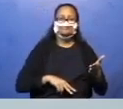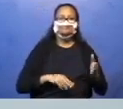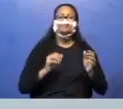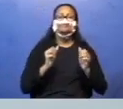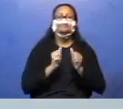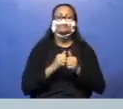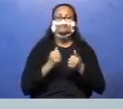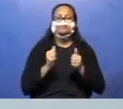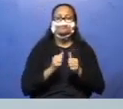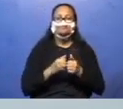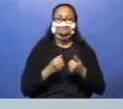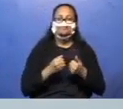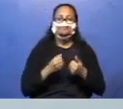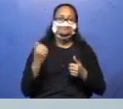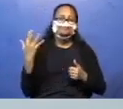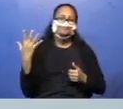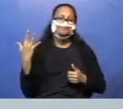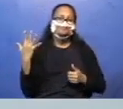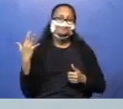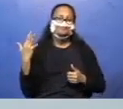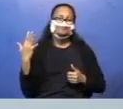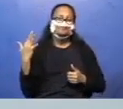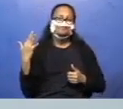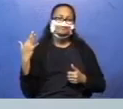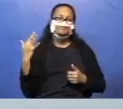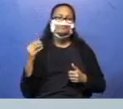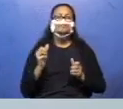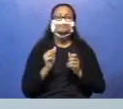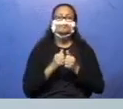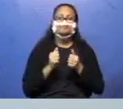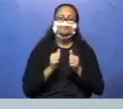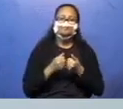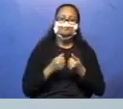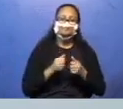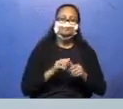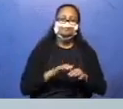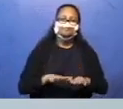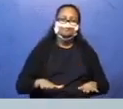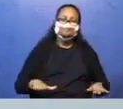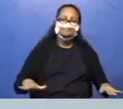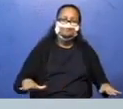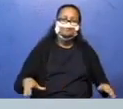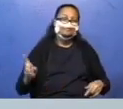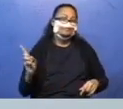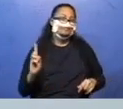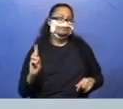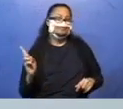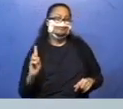O pão na mão, o pão no chão.